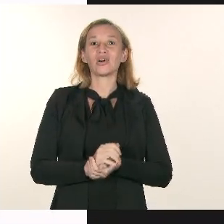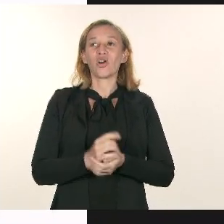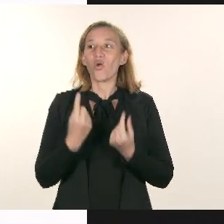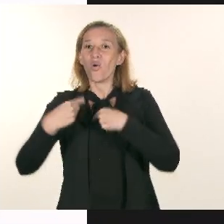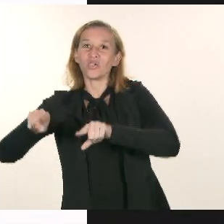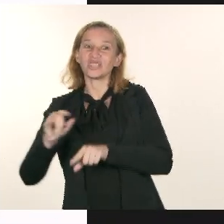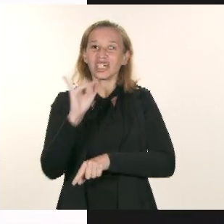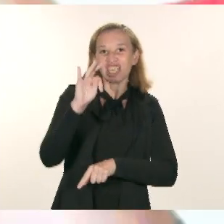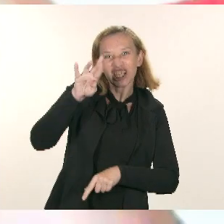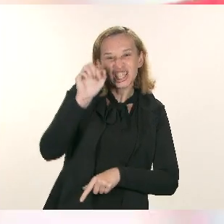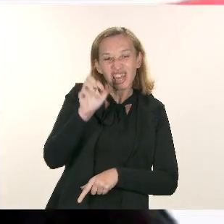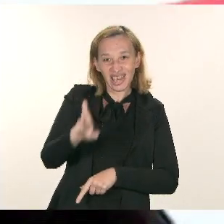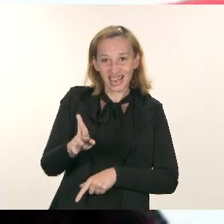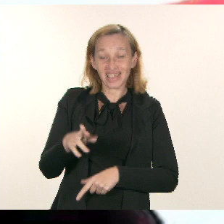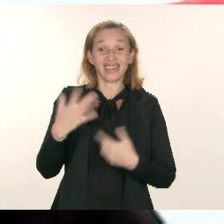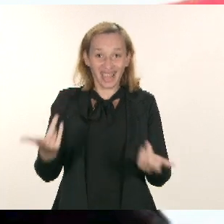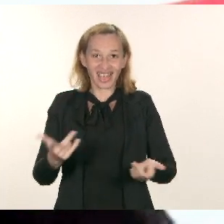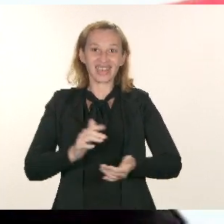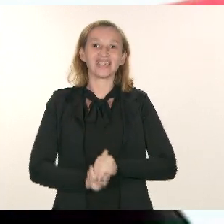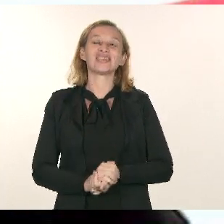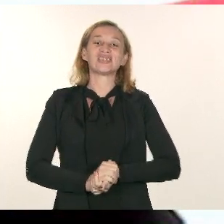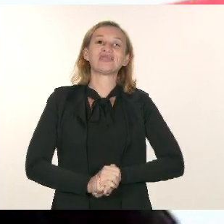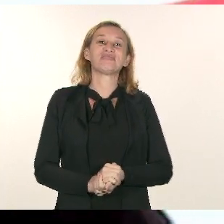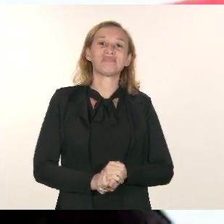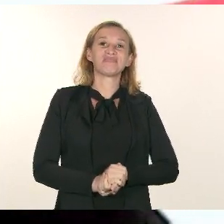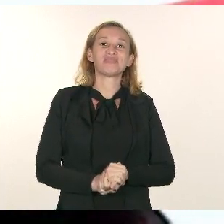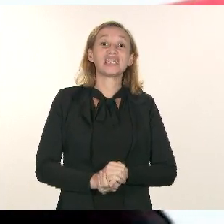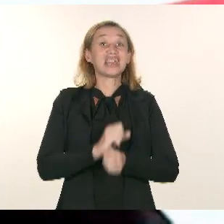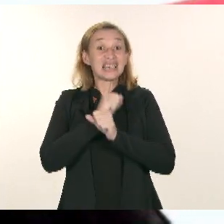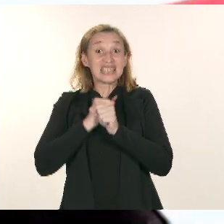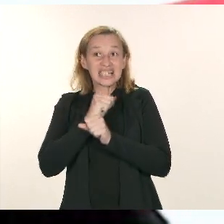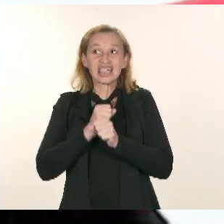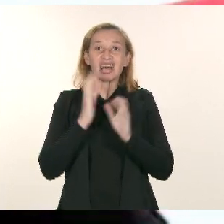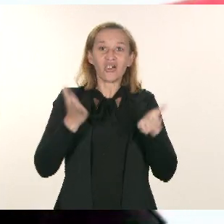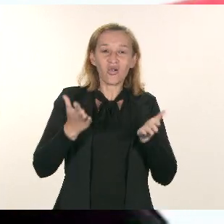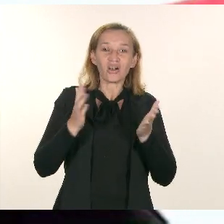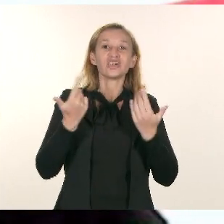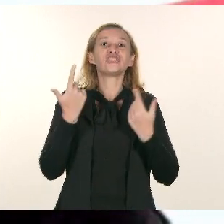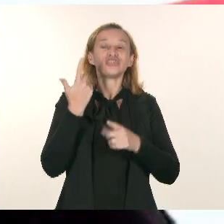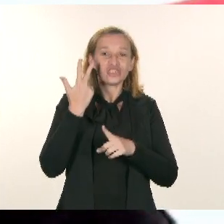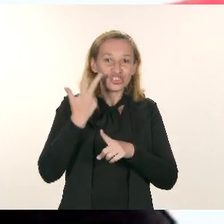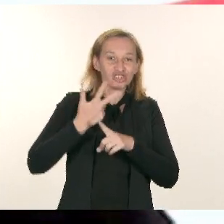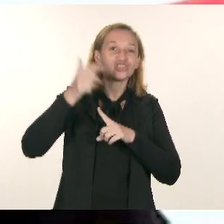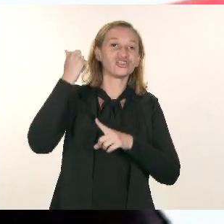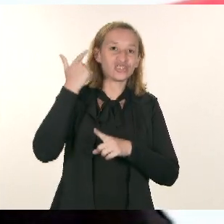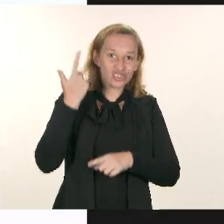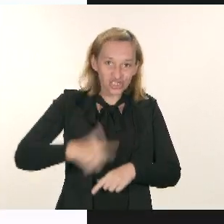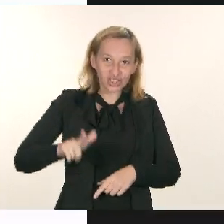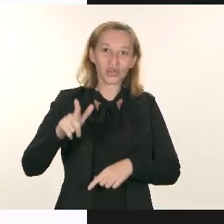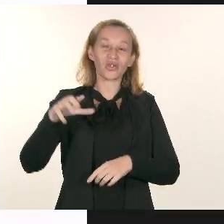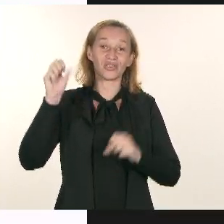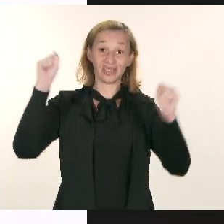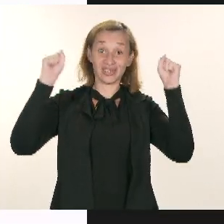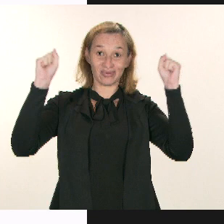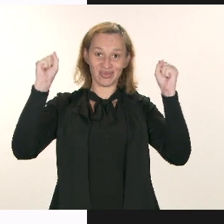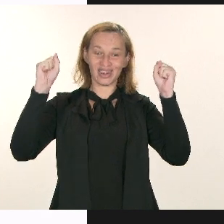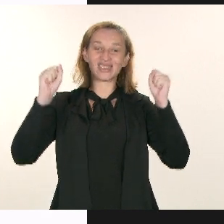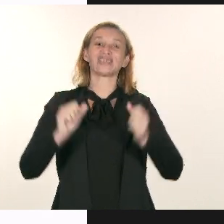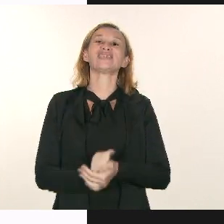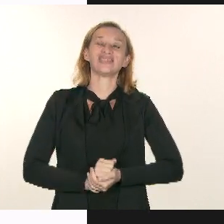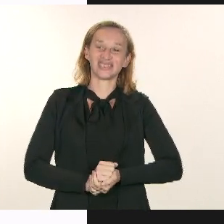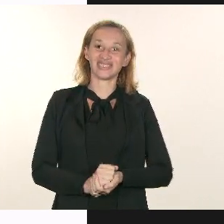nos consagrando campeões da Copa União. E esse ano a gente vai ser campeão de novo em cima do Inter. Se Deus quiser, se Deus